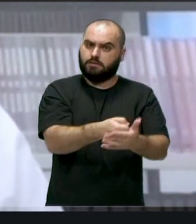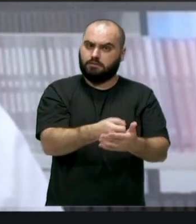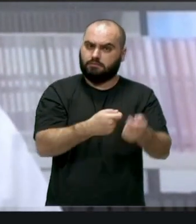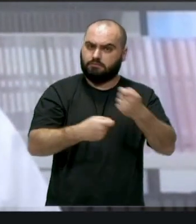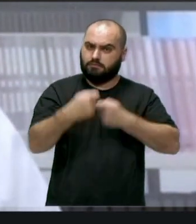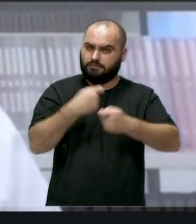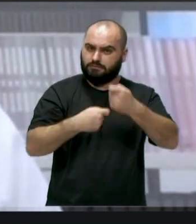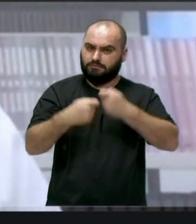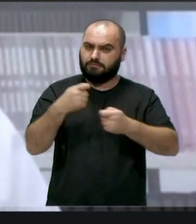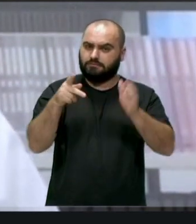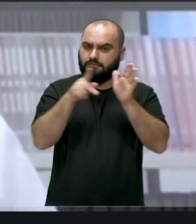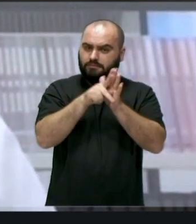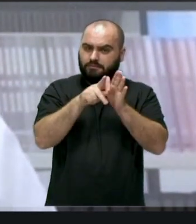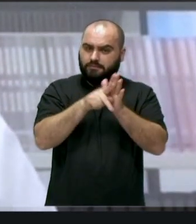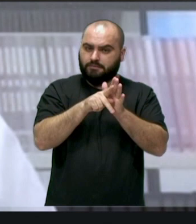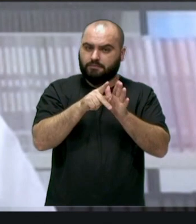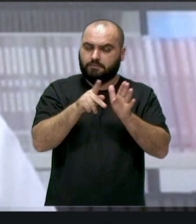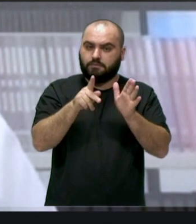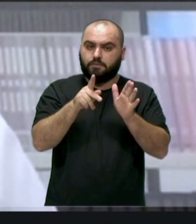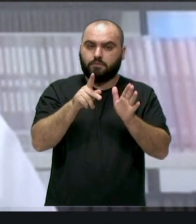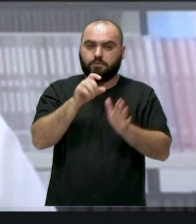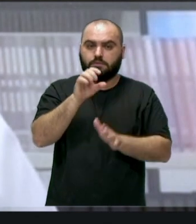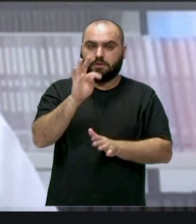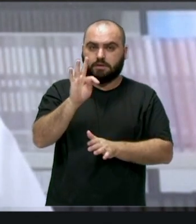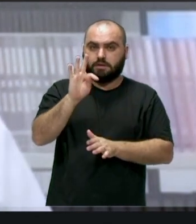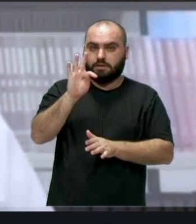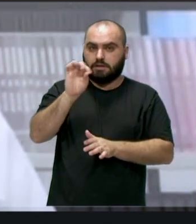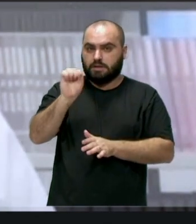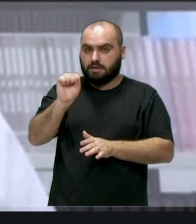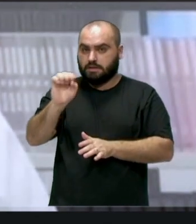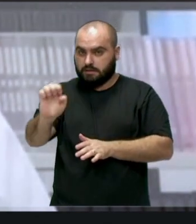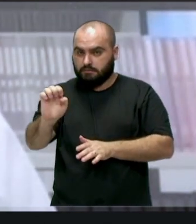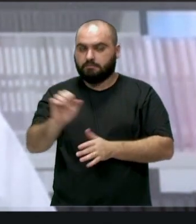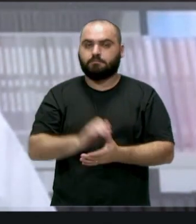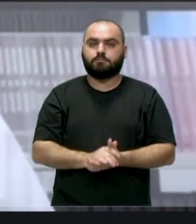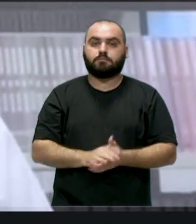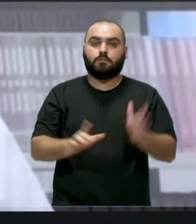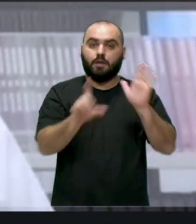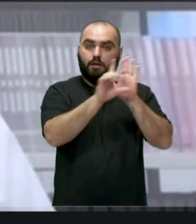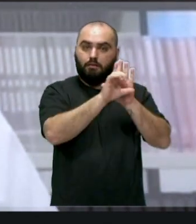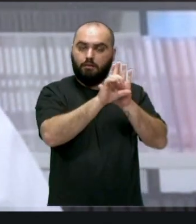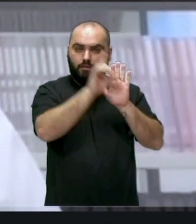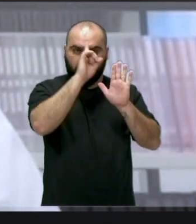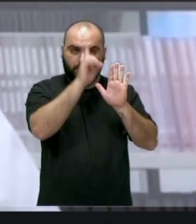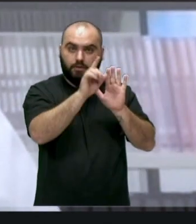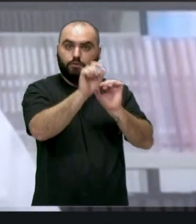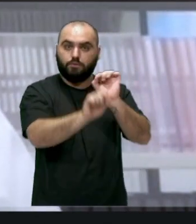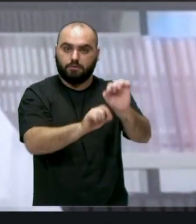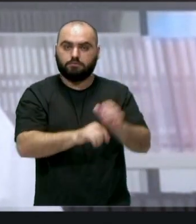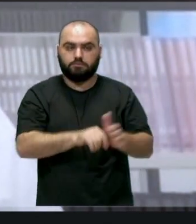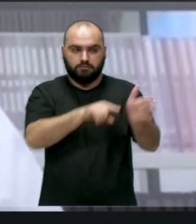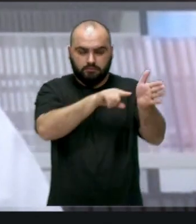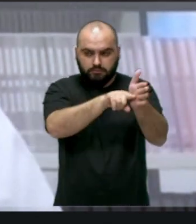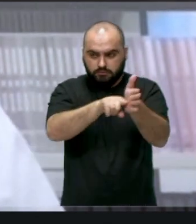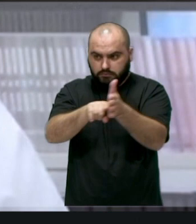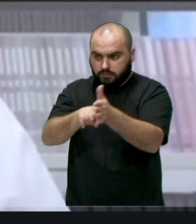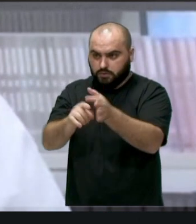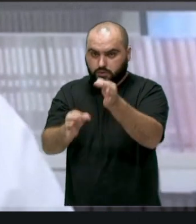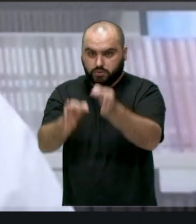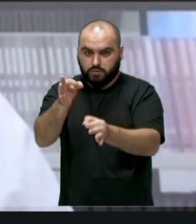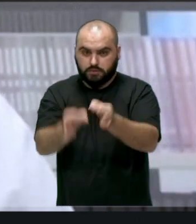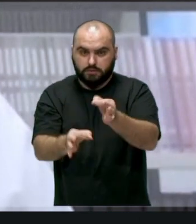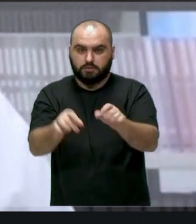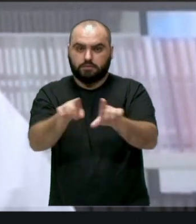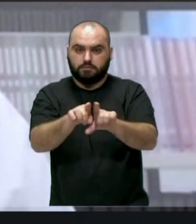eleição da cúpula do Tribunal Superior Eleitoral. A nossa legislação estabelece que a apuração cabe aos juízes eleitorais